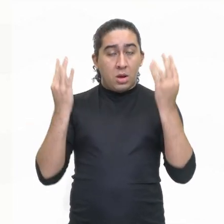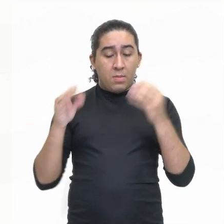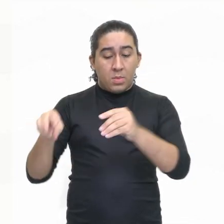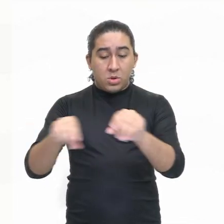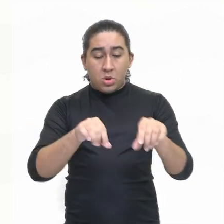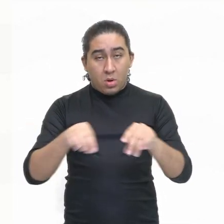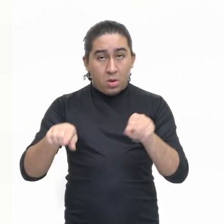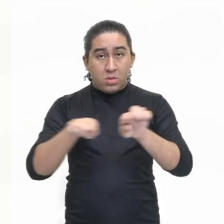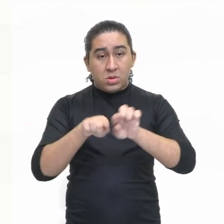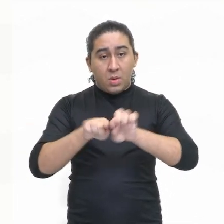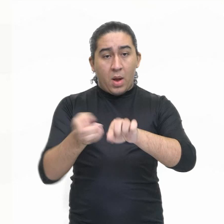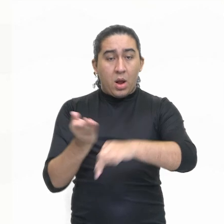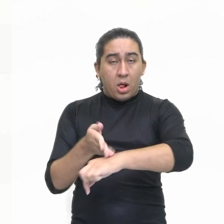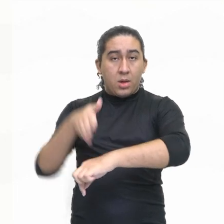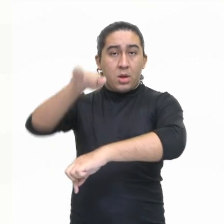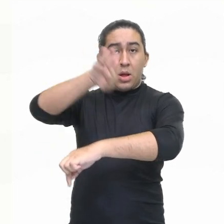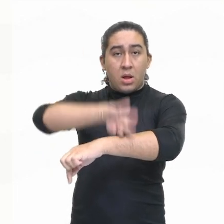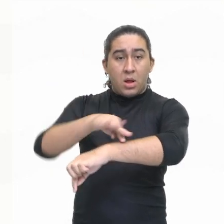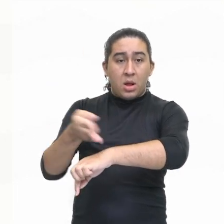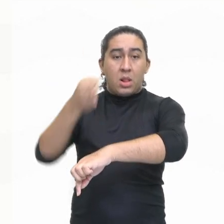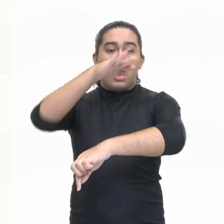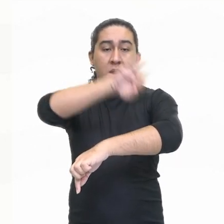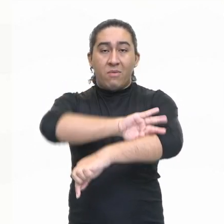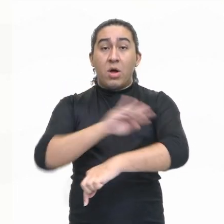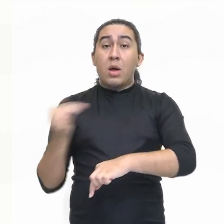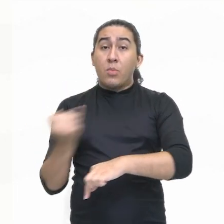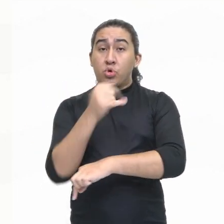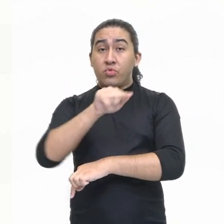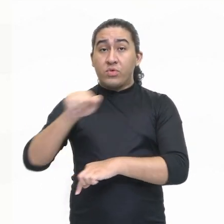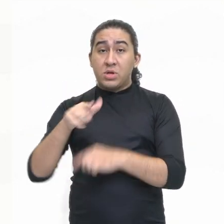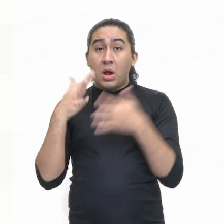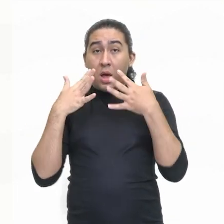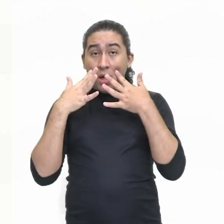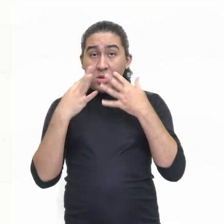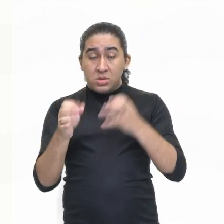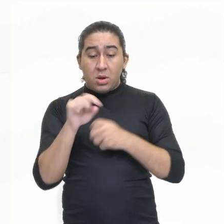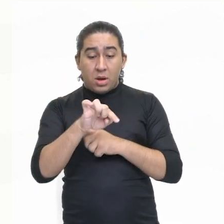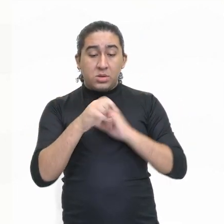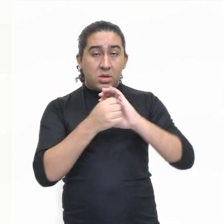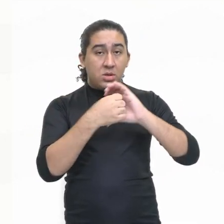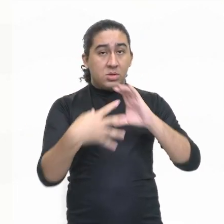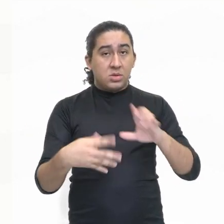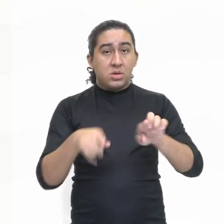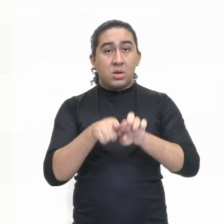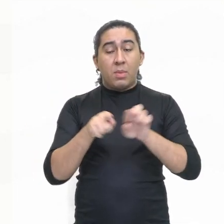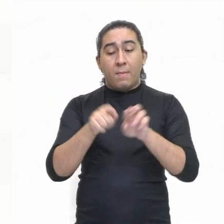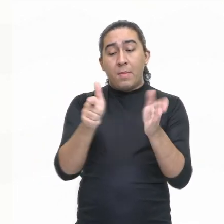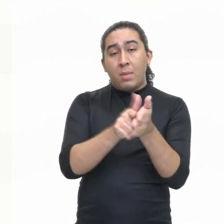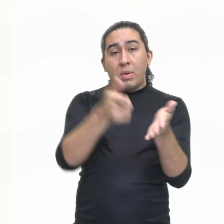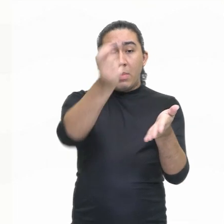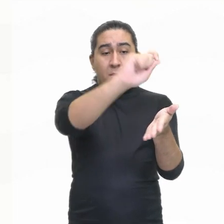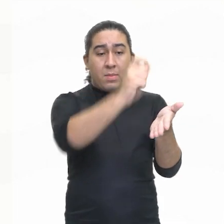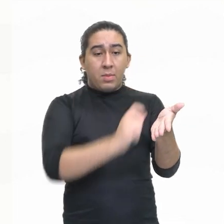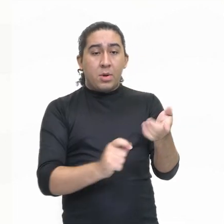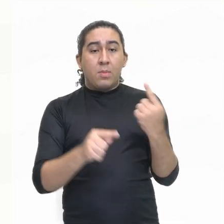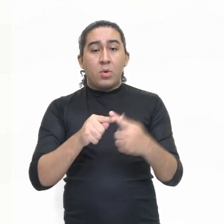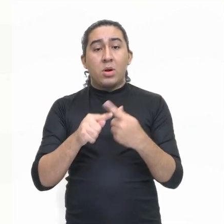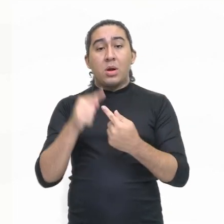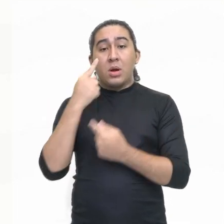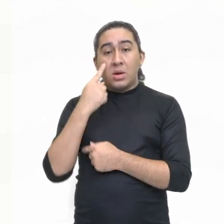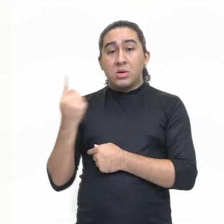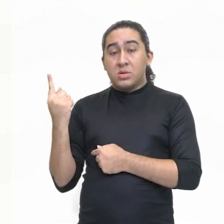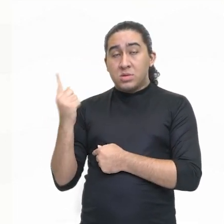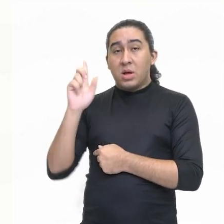e relevo. Então, é importante vocês atentarem para isso e fazer as suas anotações, porque isso aqui é que